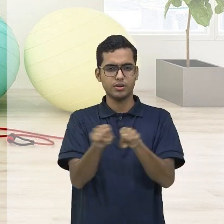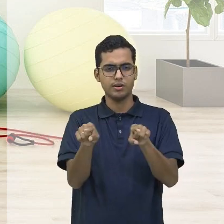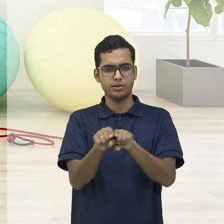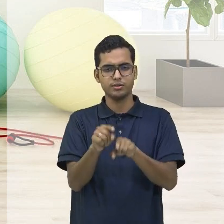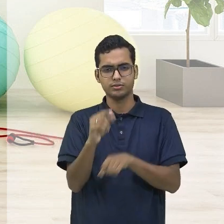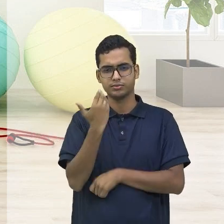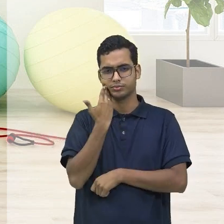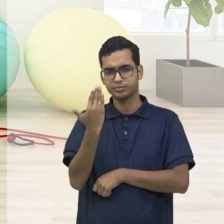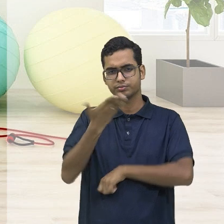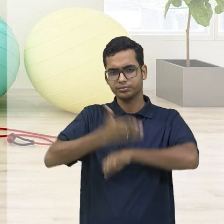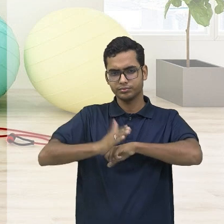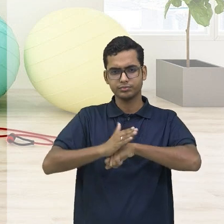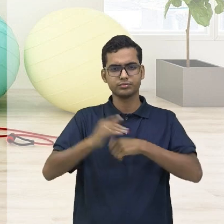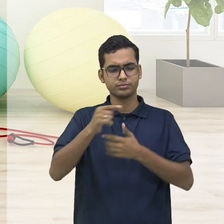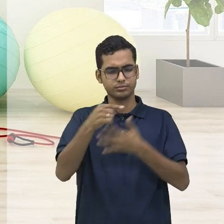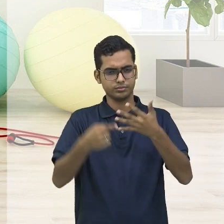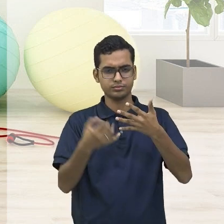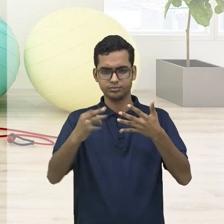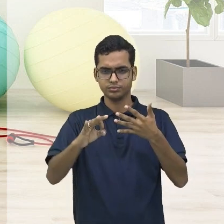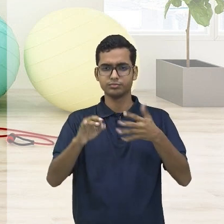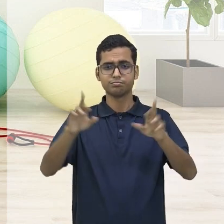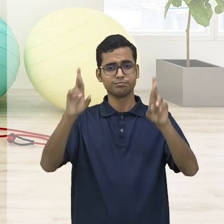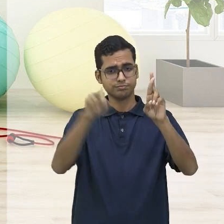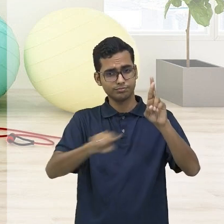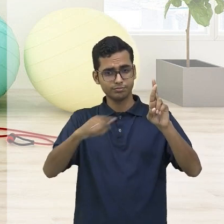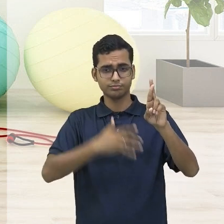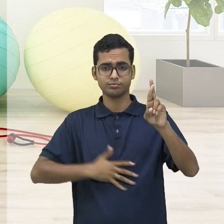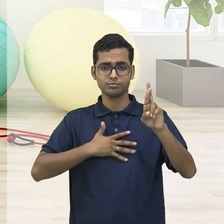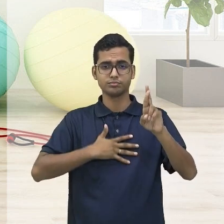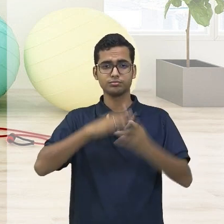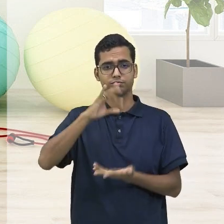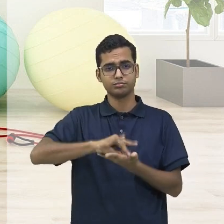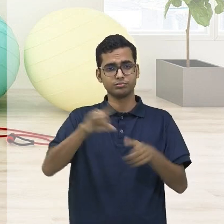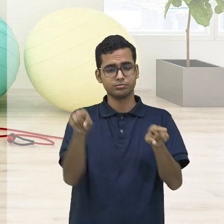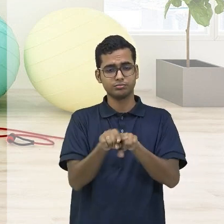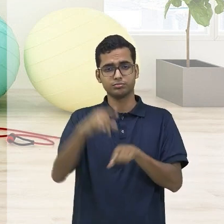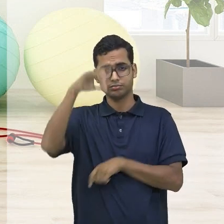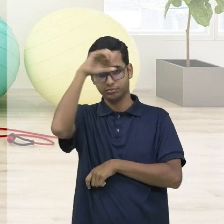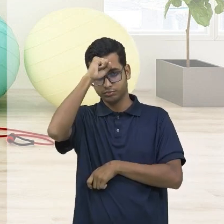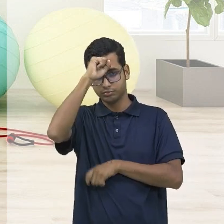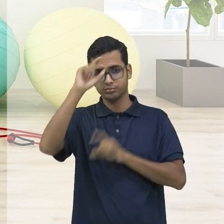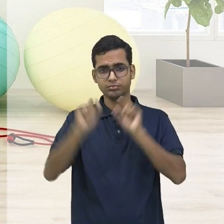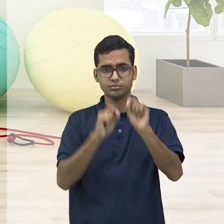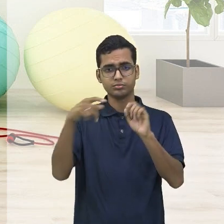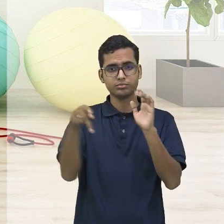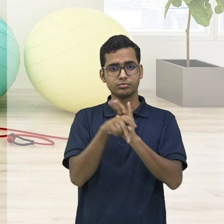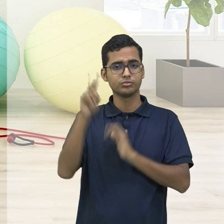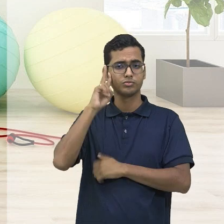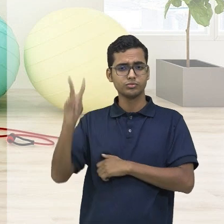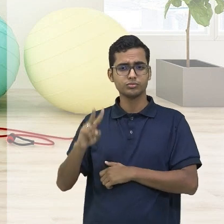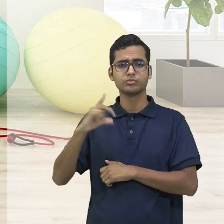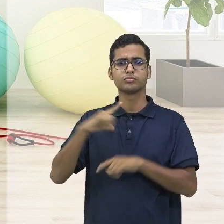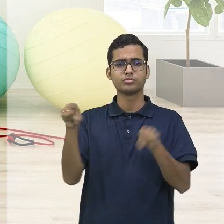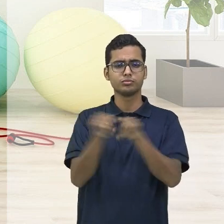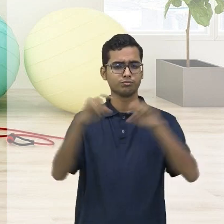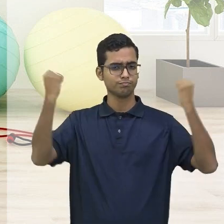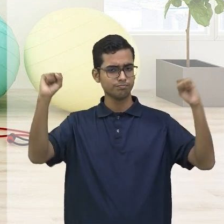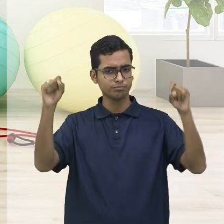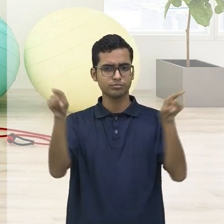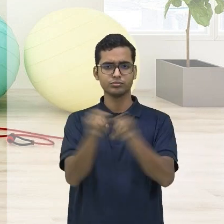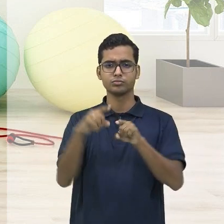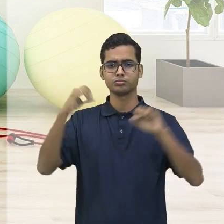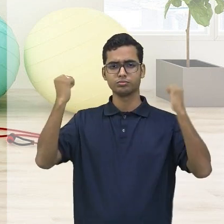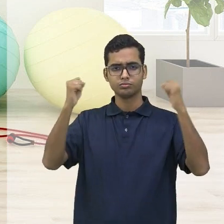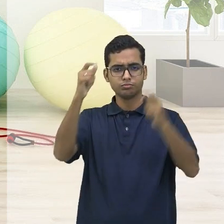nesses 3 exercícios, tá bom? Espero que vocês tenham gostado de conhecer um pouquinho sobre a história da ginástica, sobre a ginástica